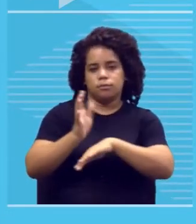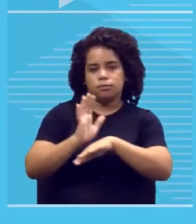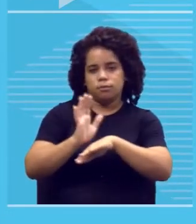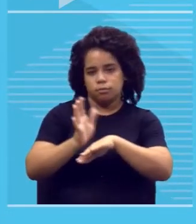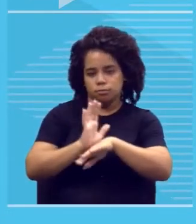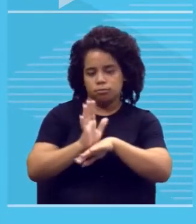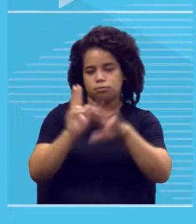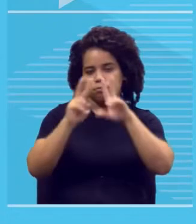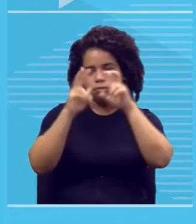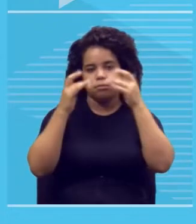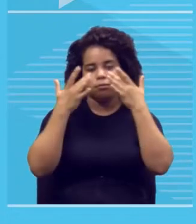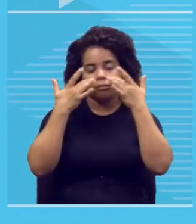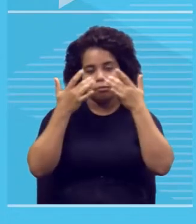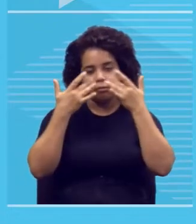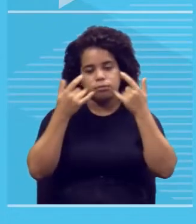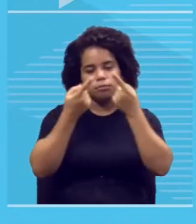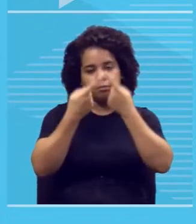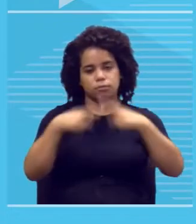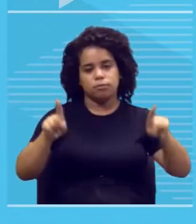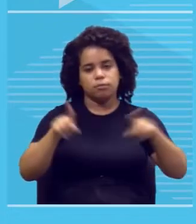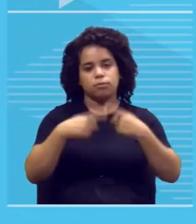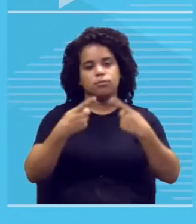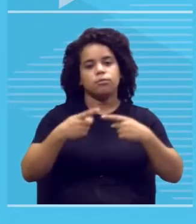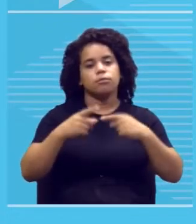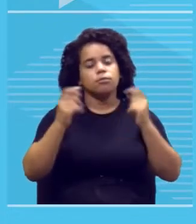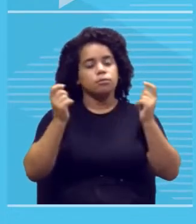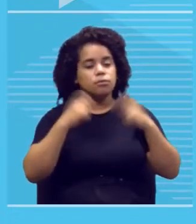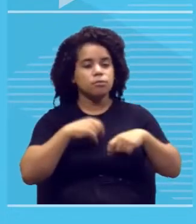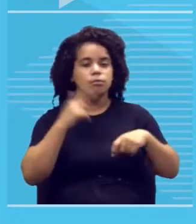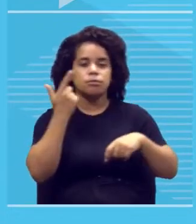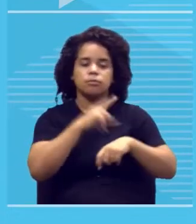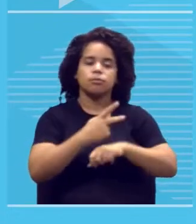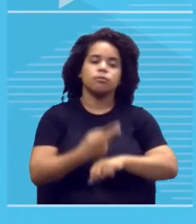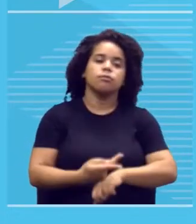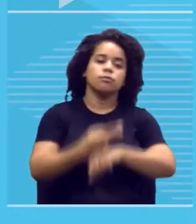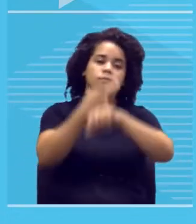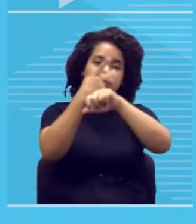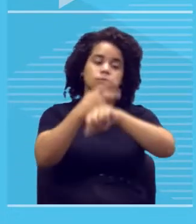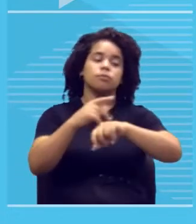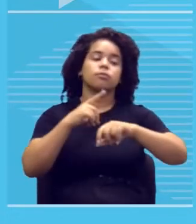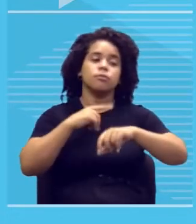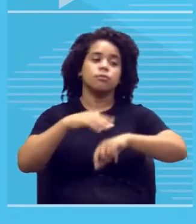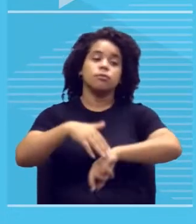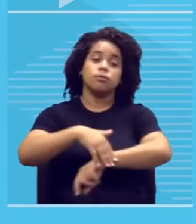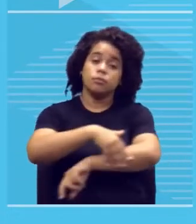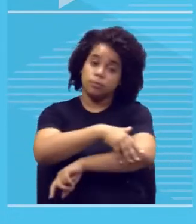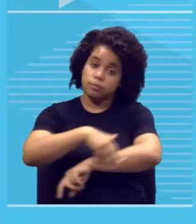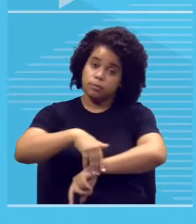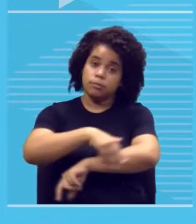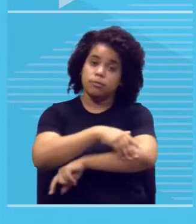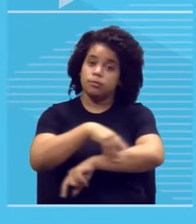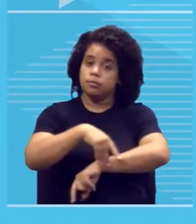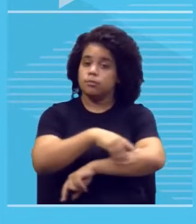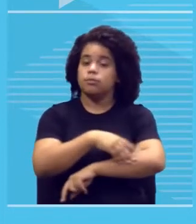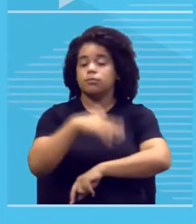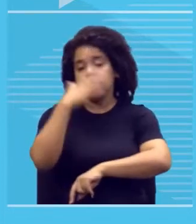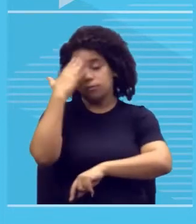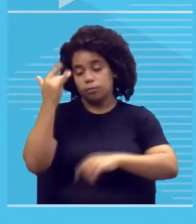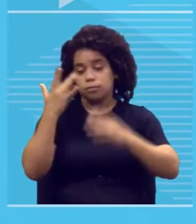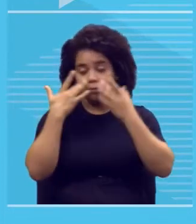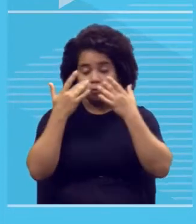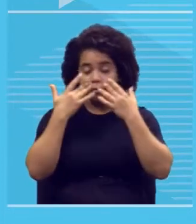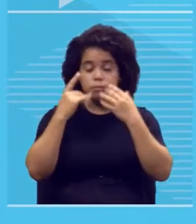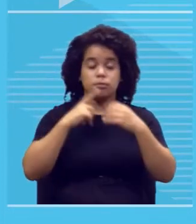Ok então a brodo e tá dentro desse pensamento de construção de espetáculos artísticos